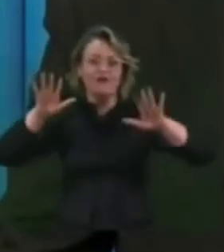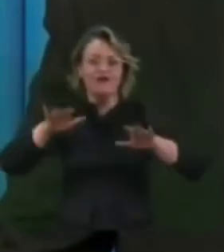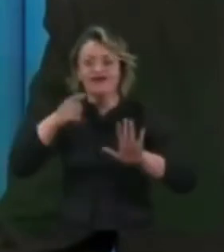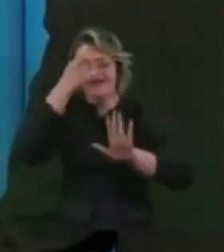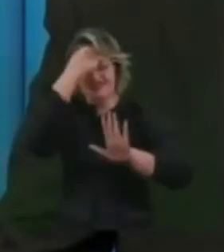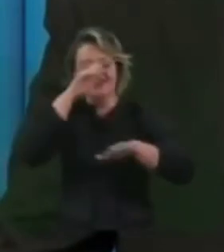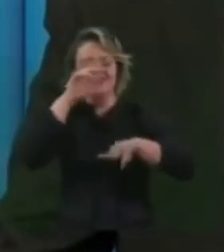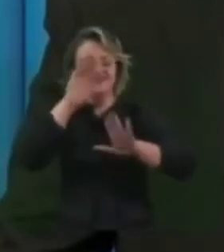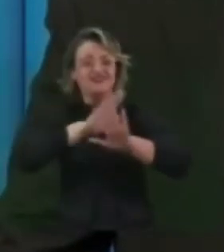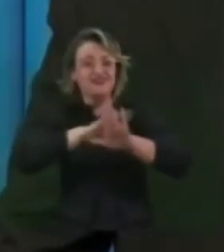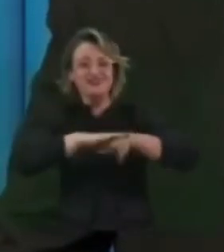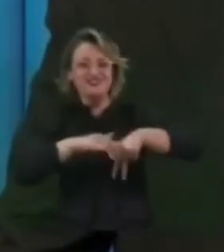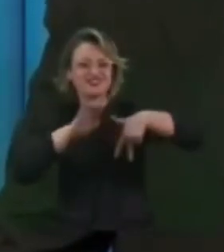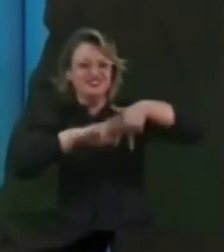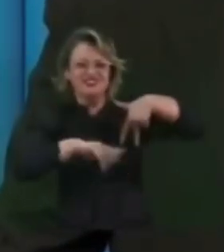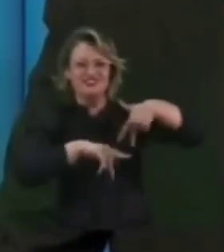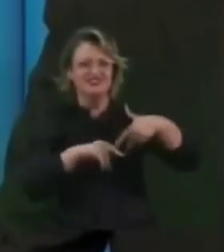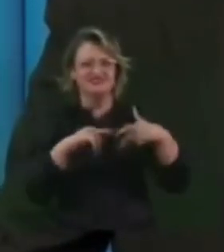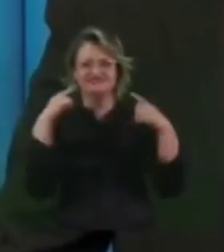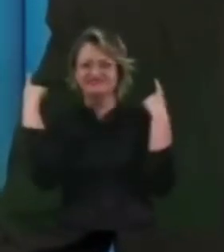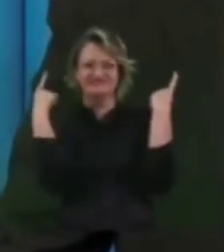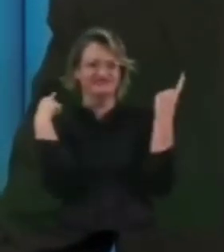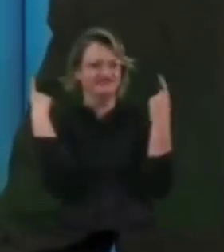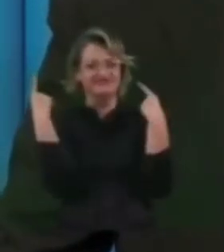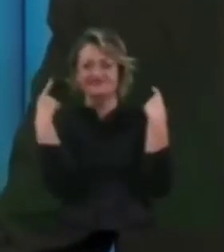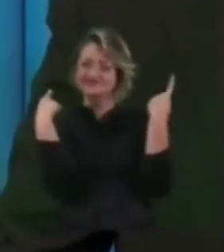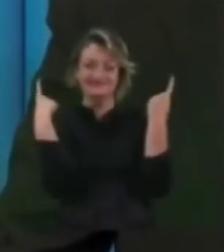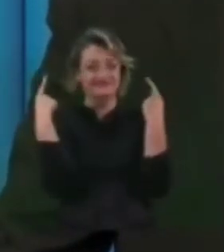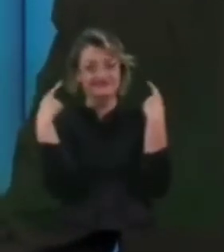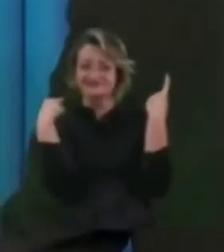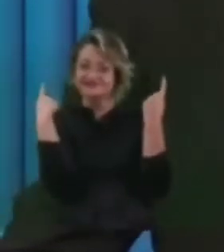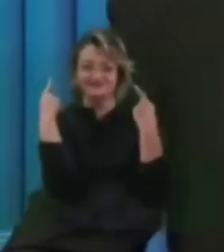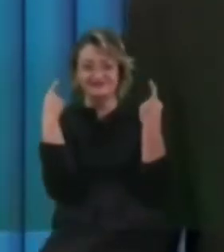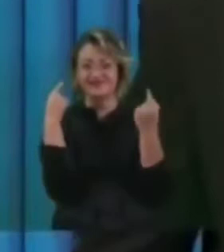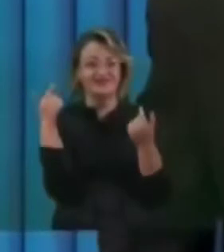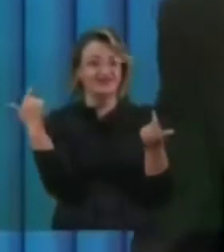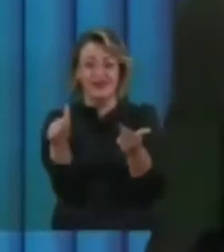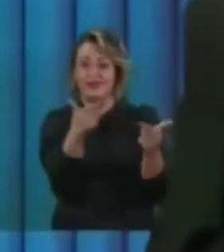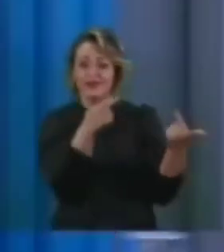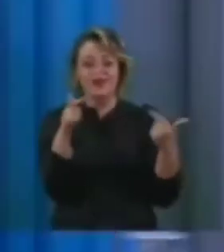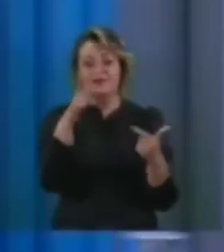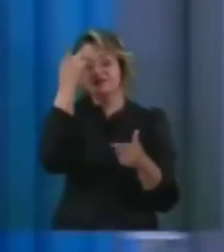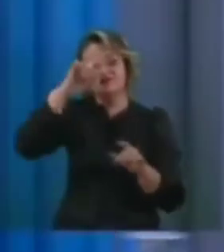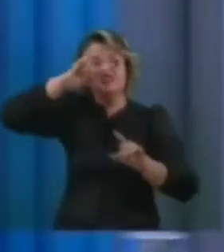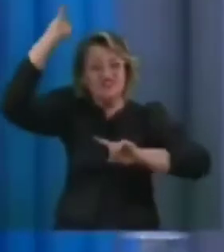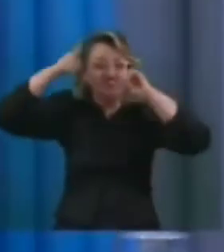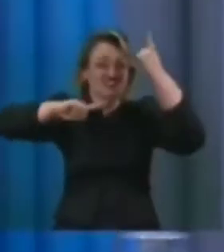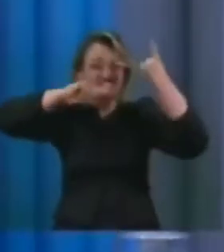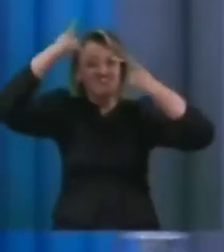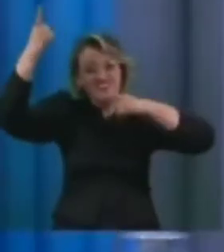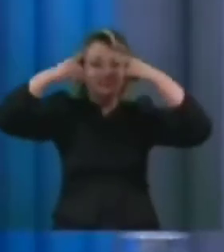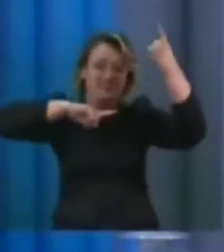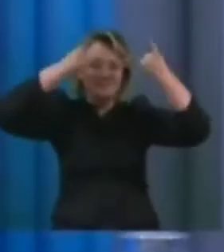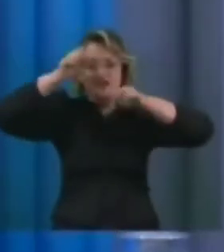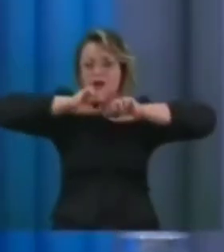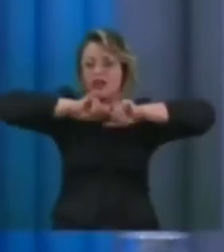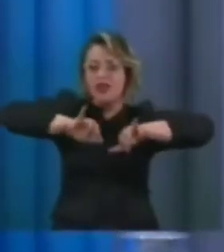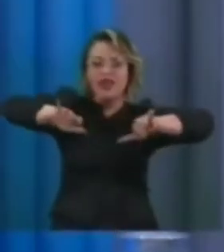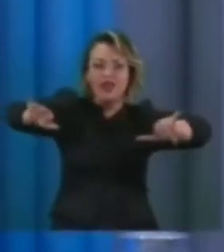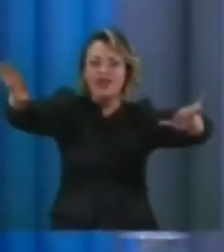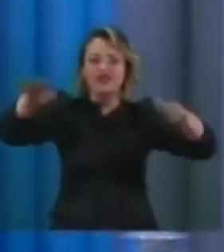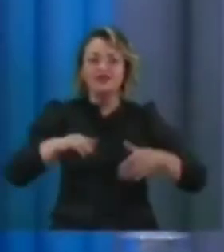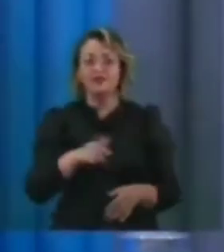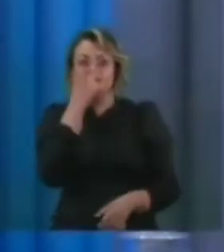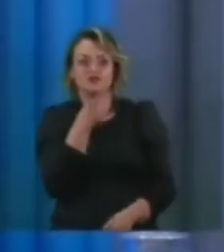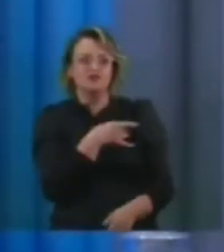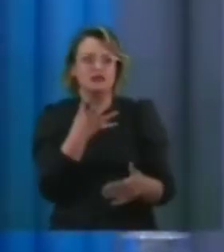gênero. Me desculpe, mas isso é uma viagem. Isso é uma alucinação de determinados sujeitos, pessoas, que por aí saíram espalhando esse tipo de coisa para